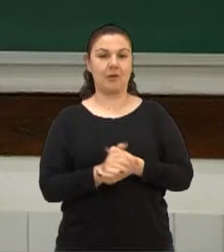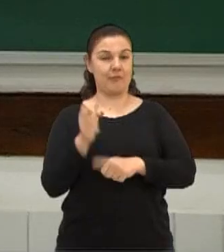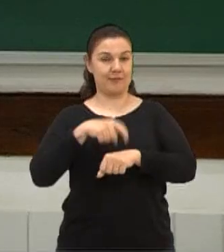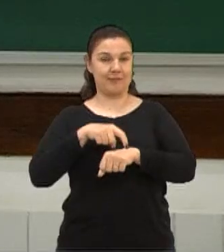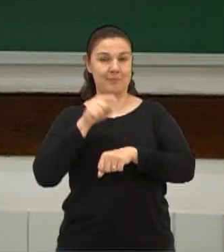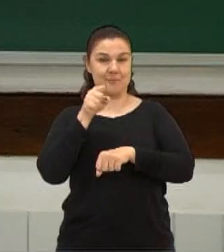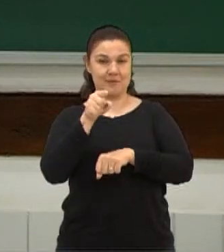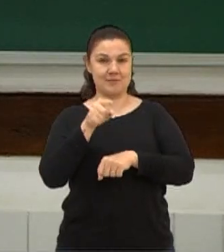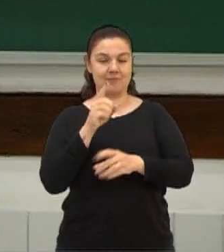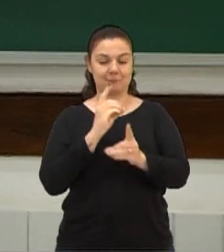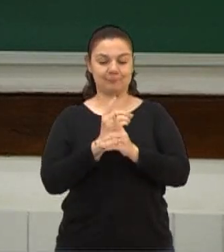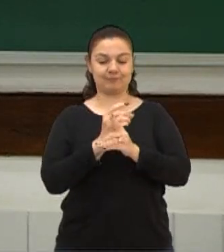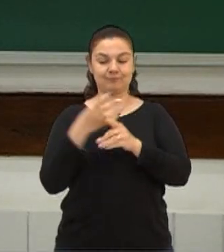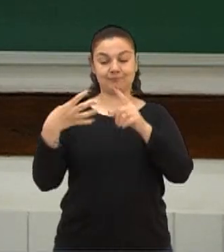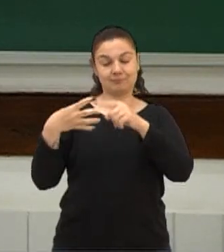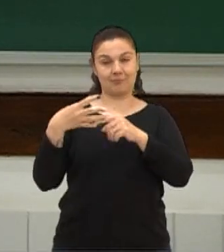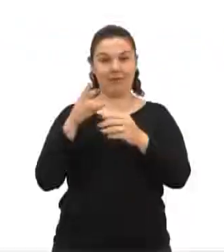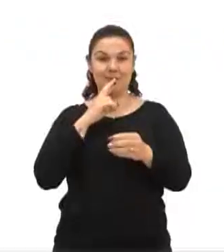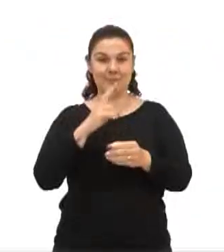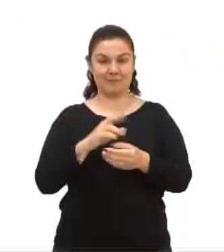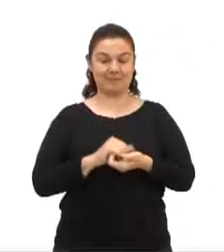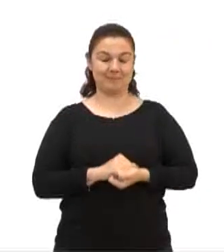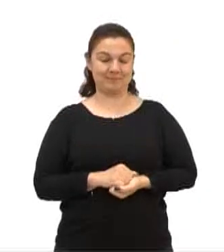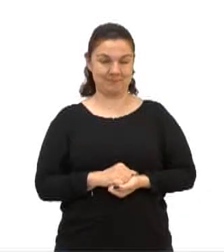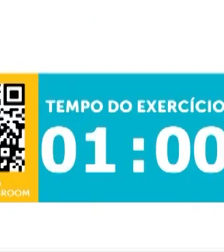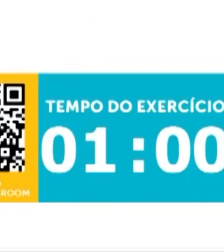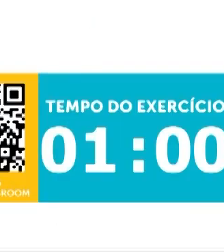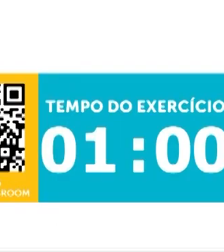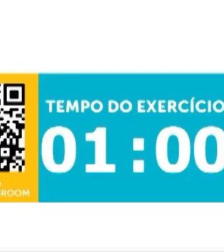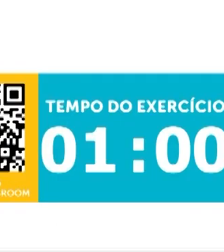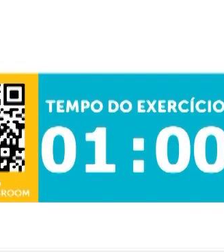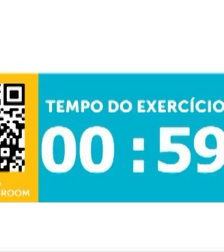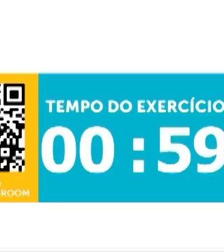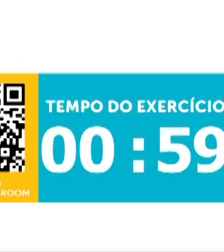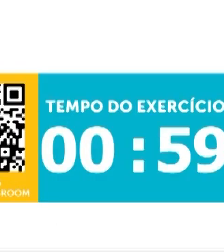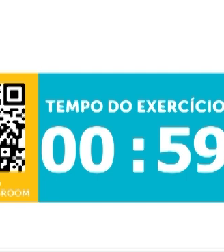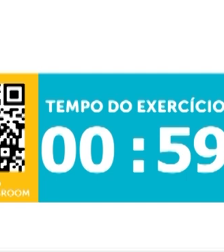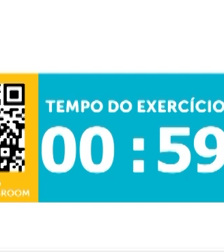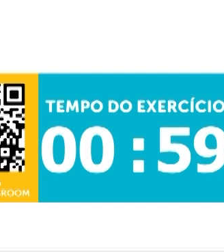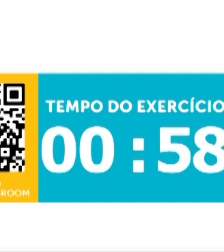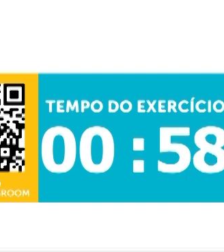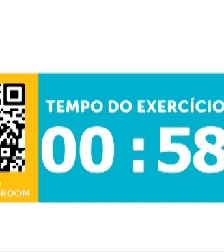dar um tempo para você localizar esses versos e eu já volto.